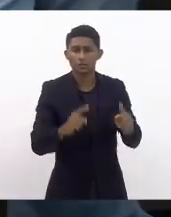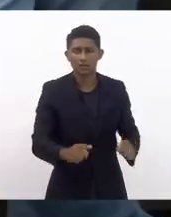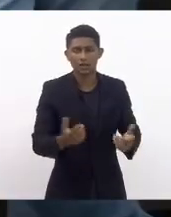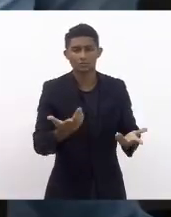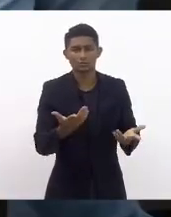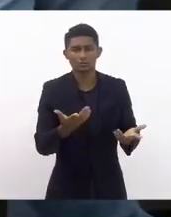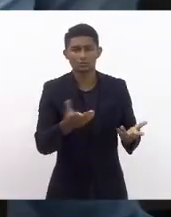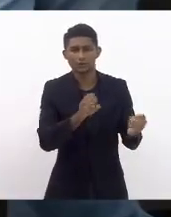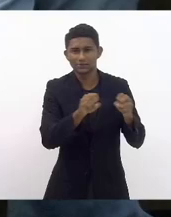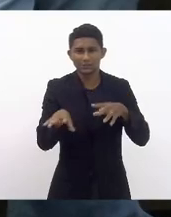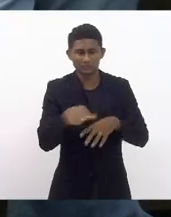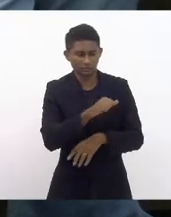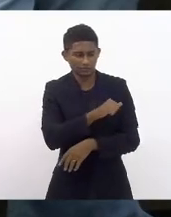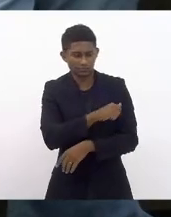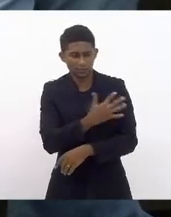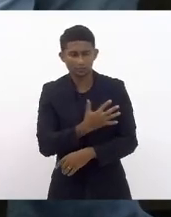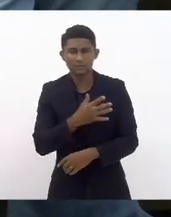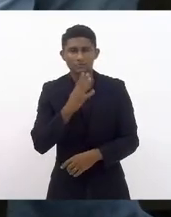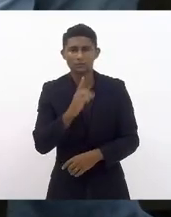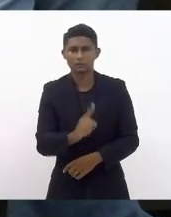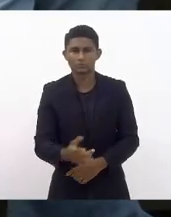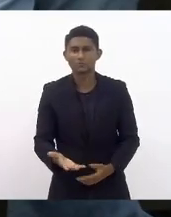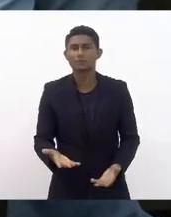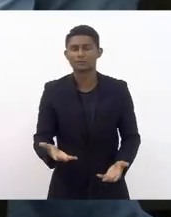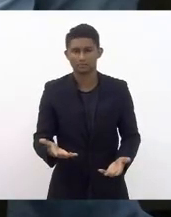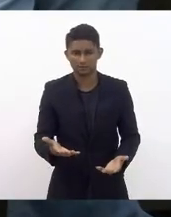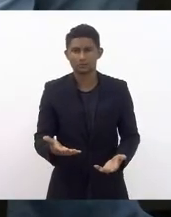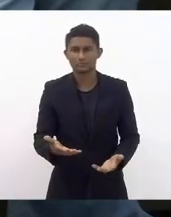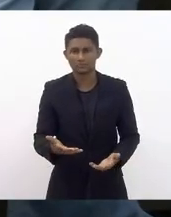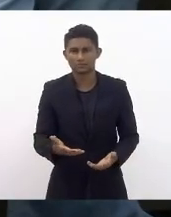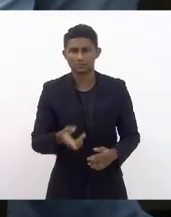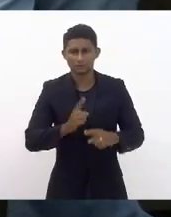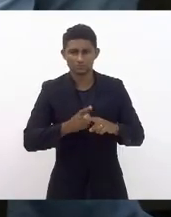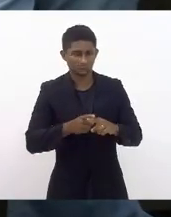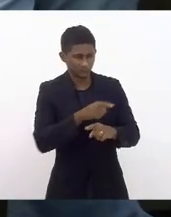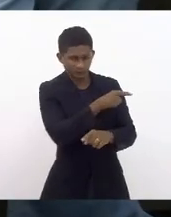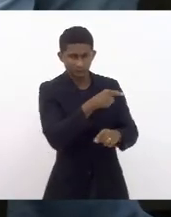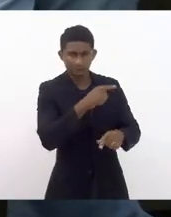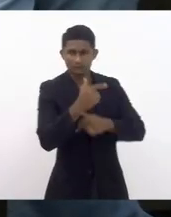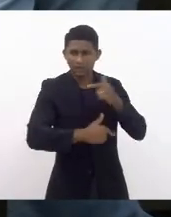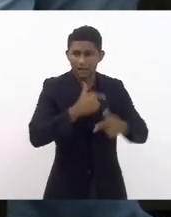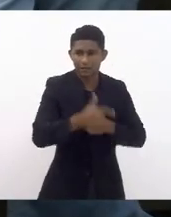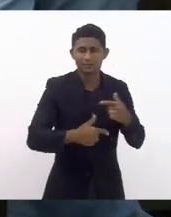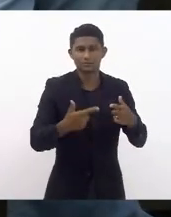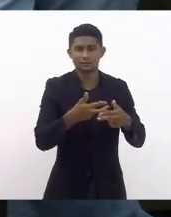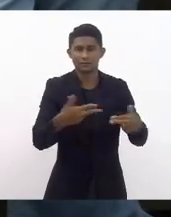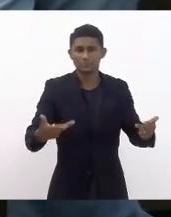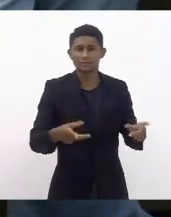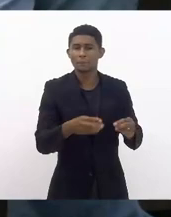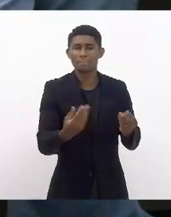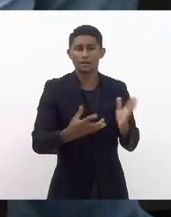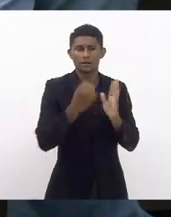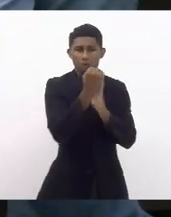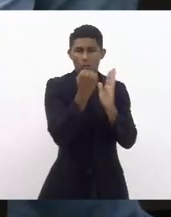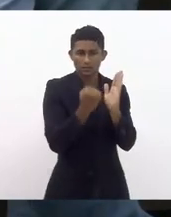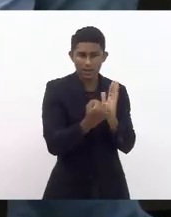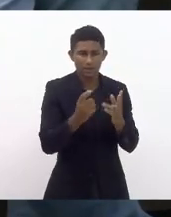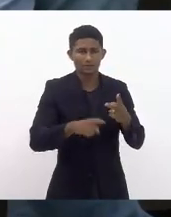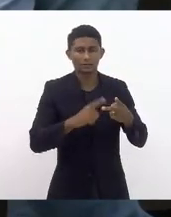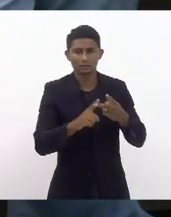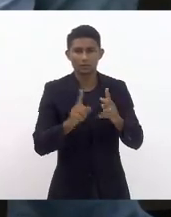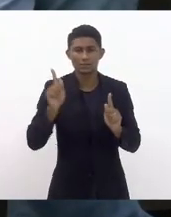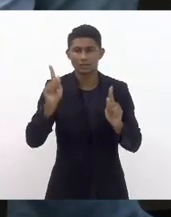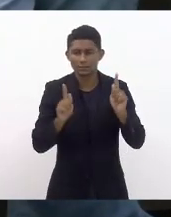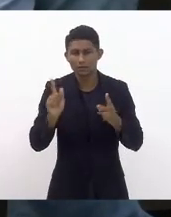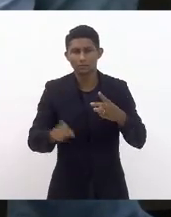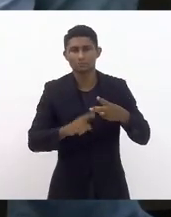ensino fundamental, que é quem carrega o piano administrativamente para fazer os contratos, as licitações, as bolsas, os